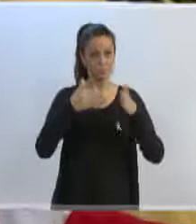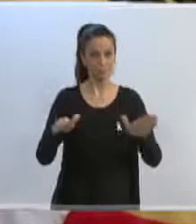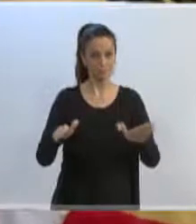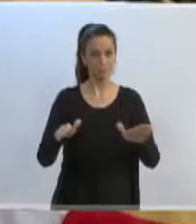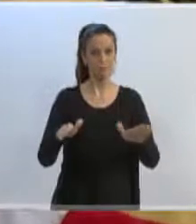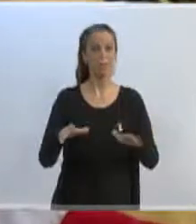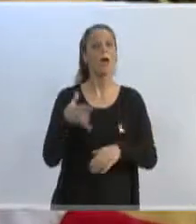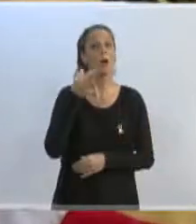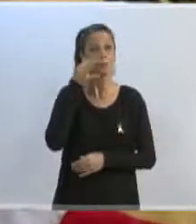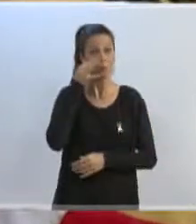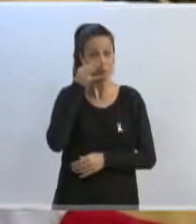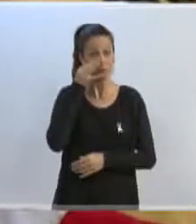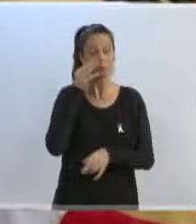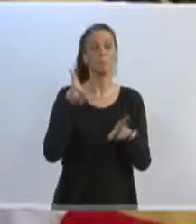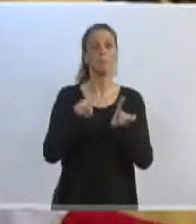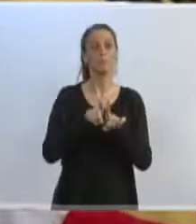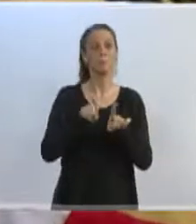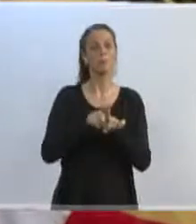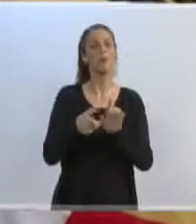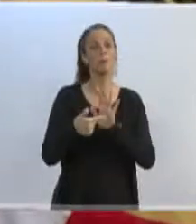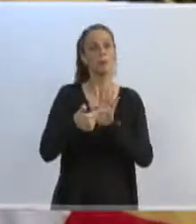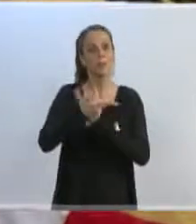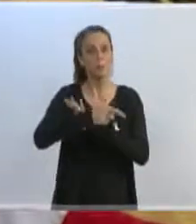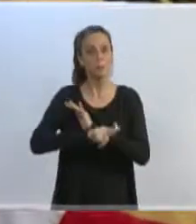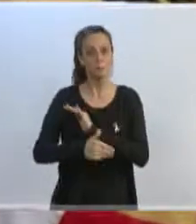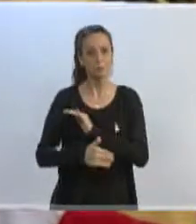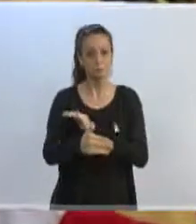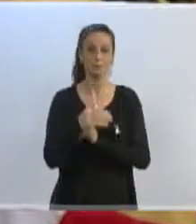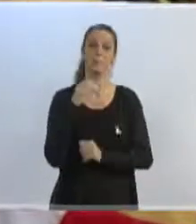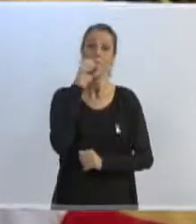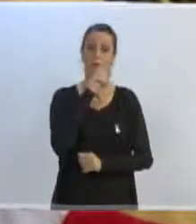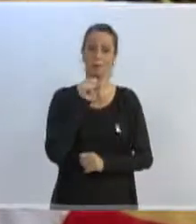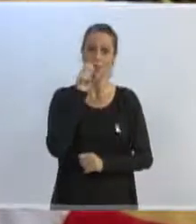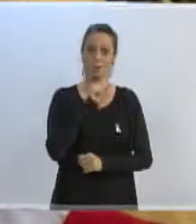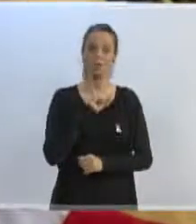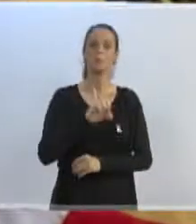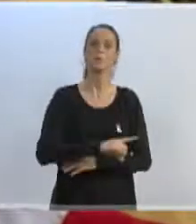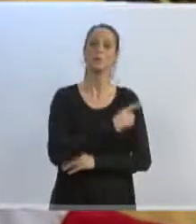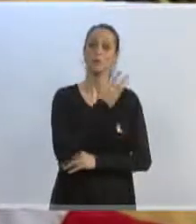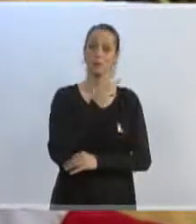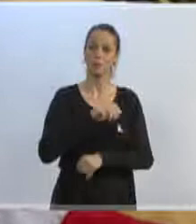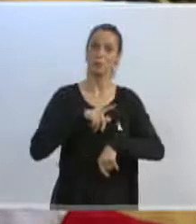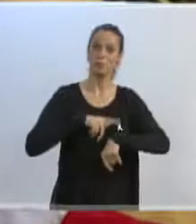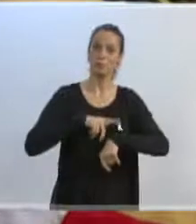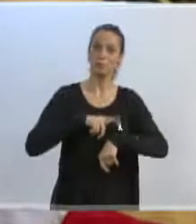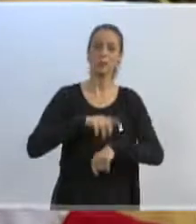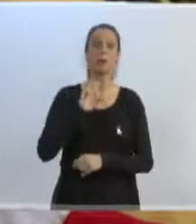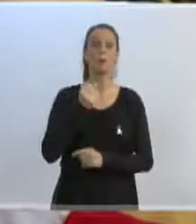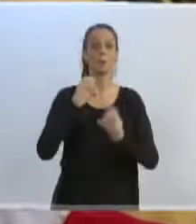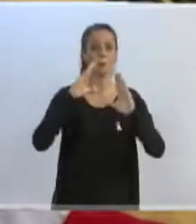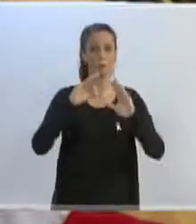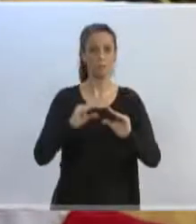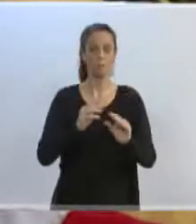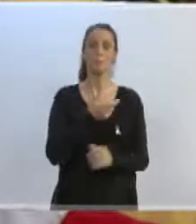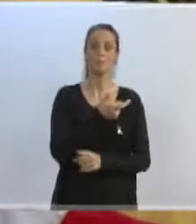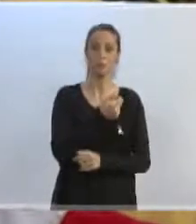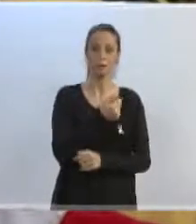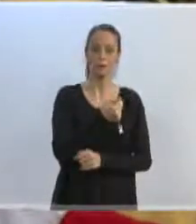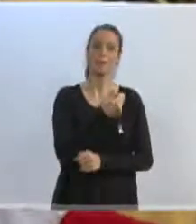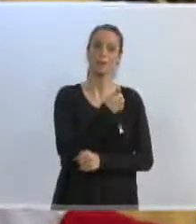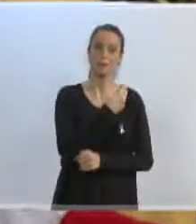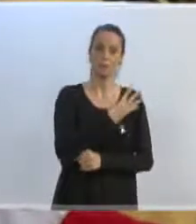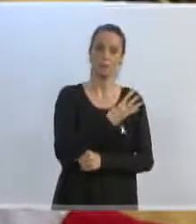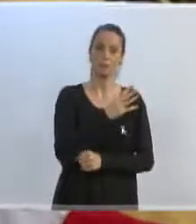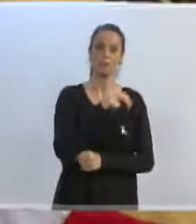sendo exibida ao vivo e será reprisada no próximo sábado, dia 30, às 21 horas, nos canais 14